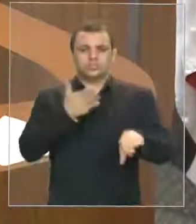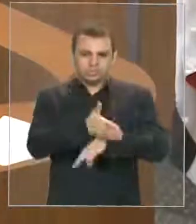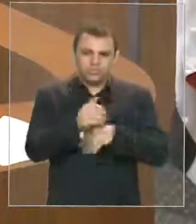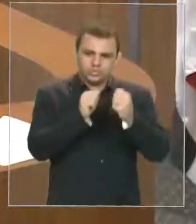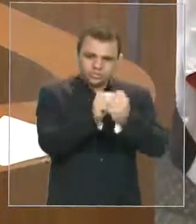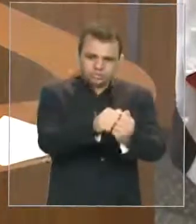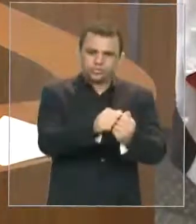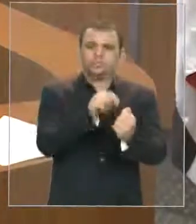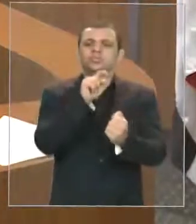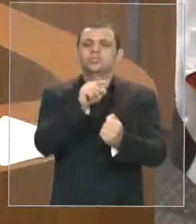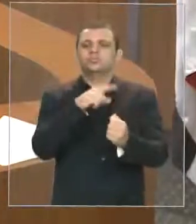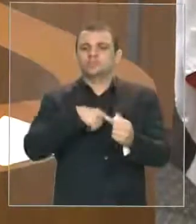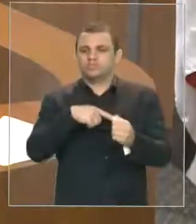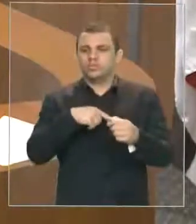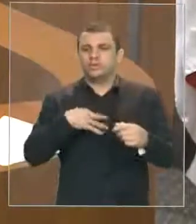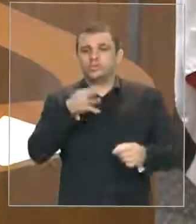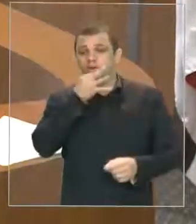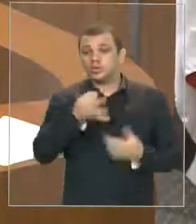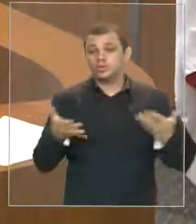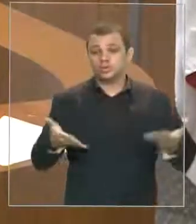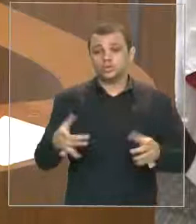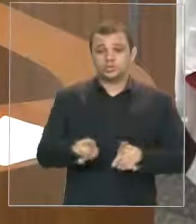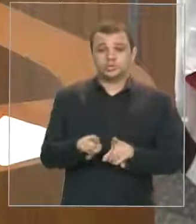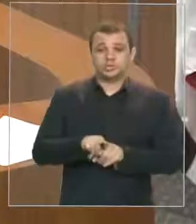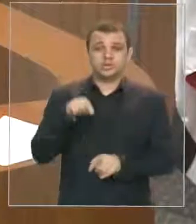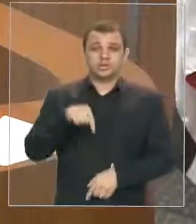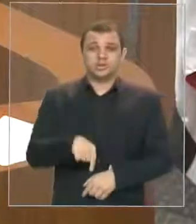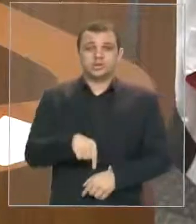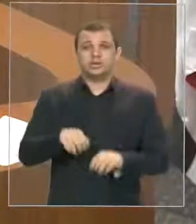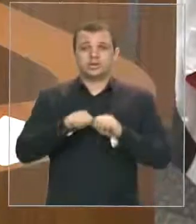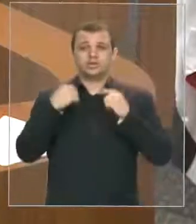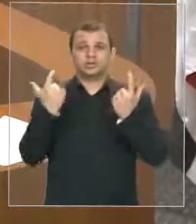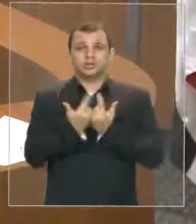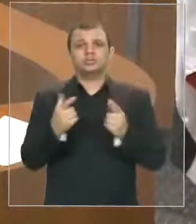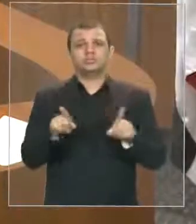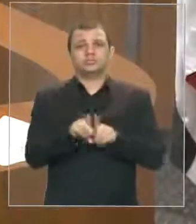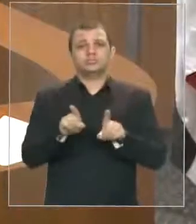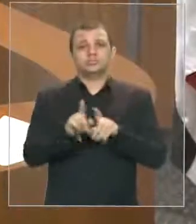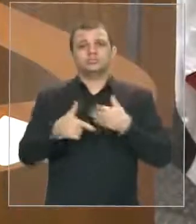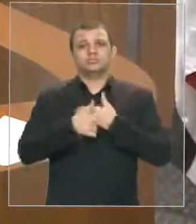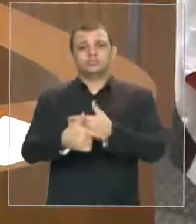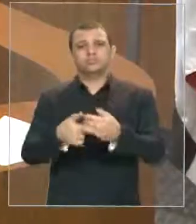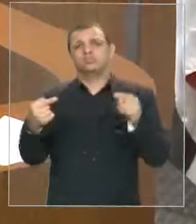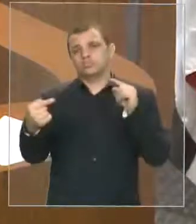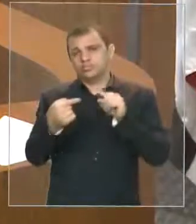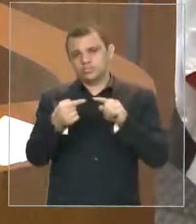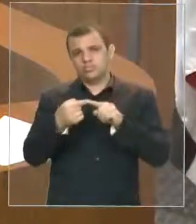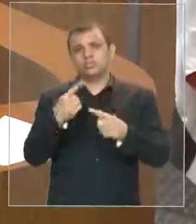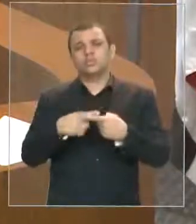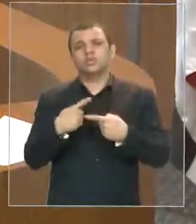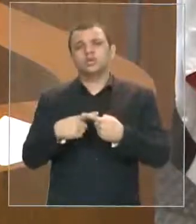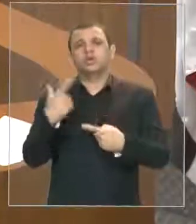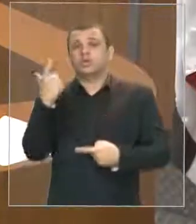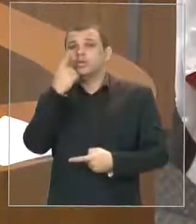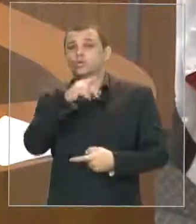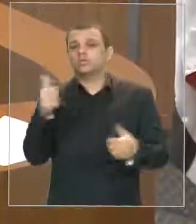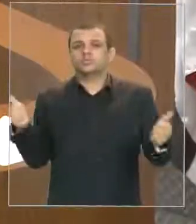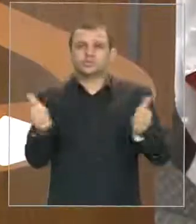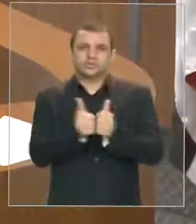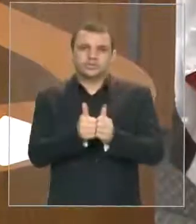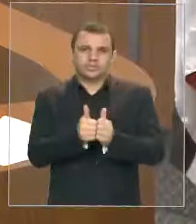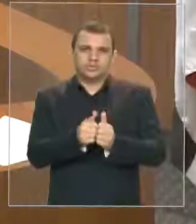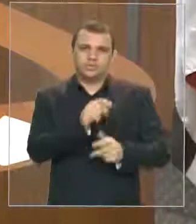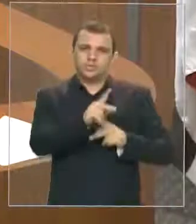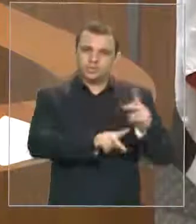a Assembleia Legislativa do Maranhão também cumpre com o seu papel em relação a aproximar o povo, a população, os representantes